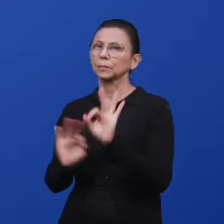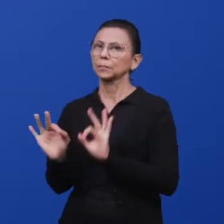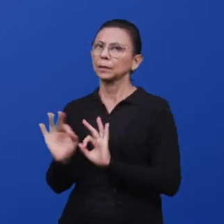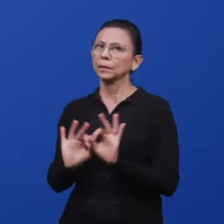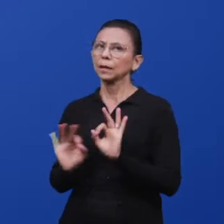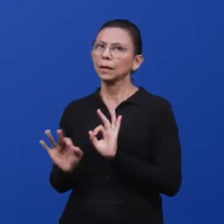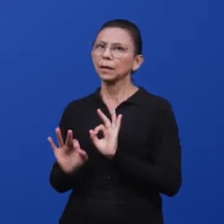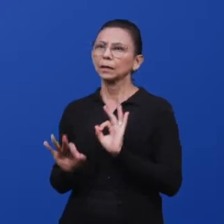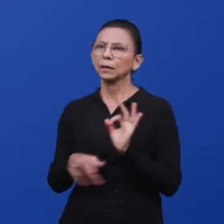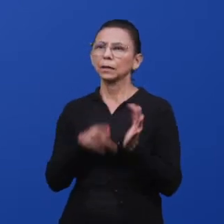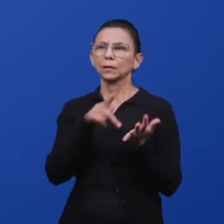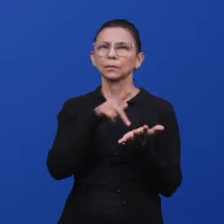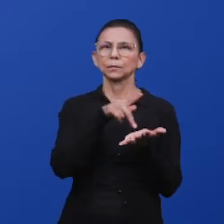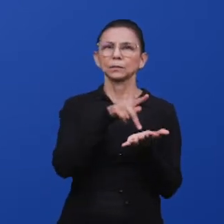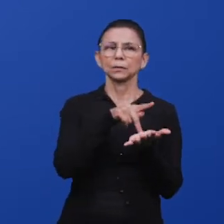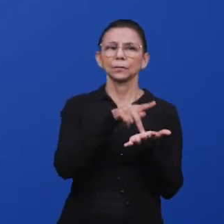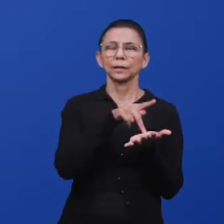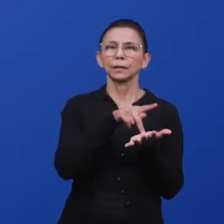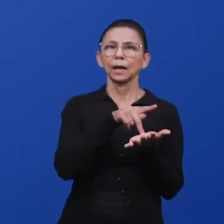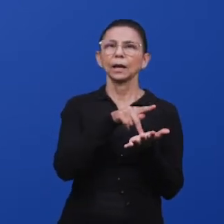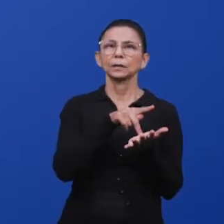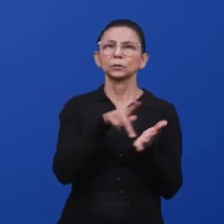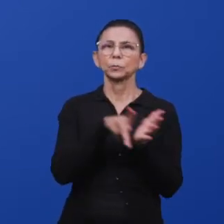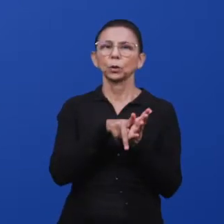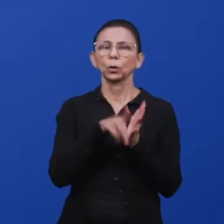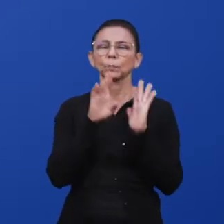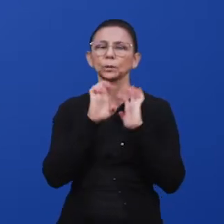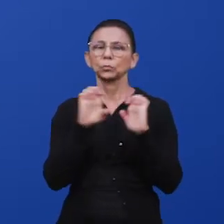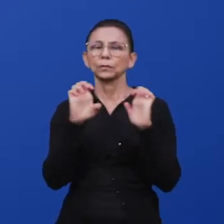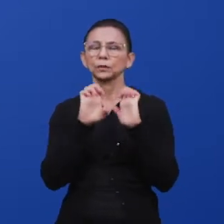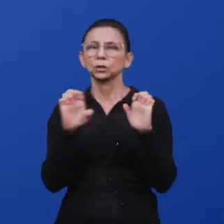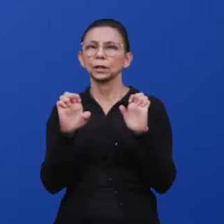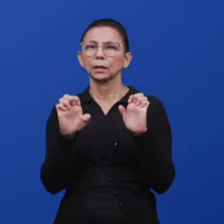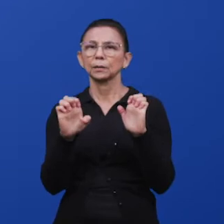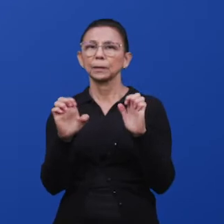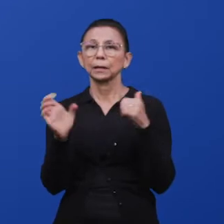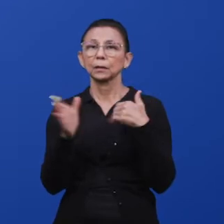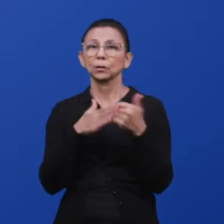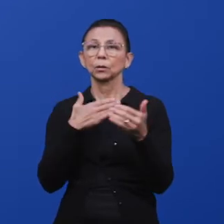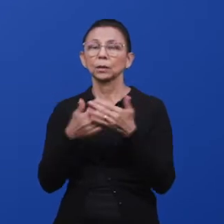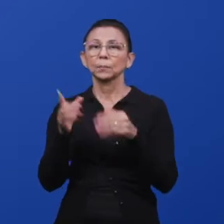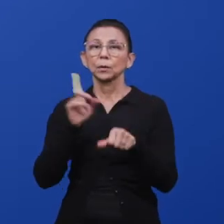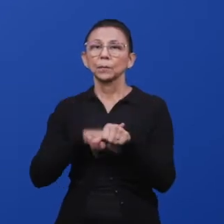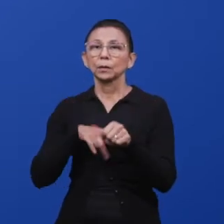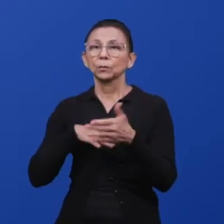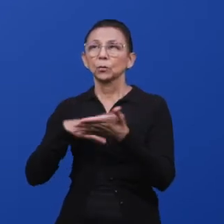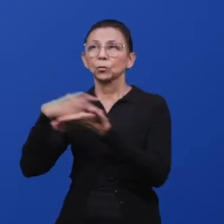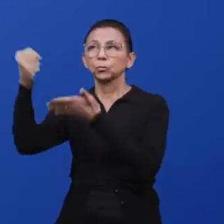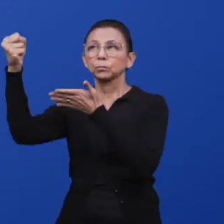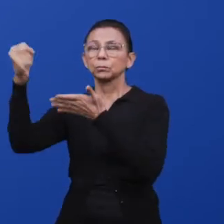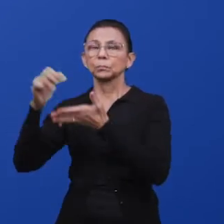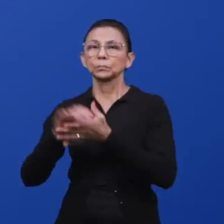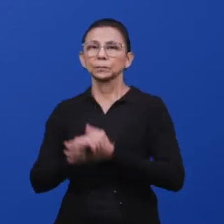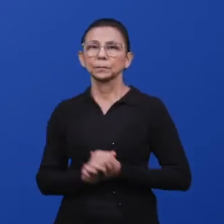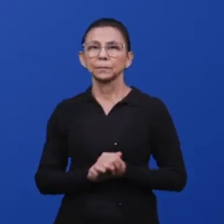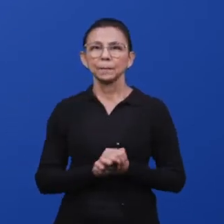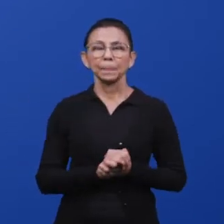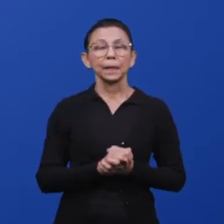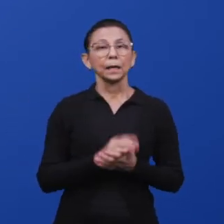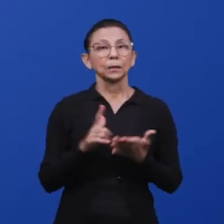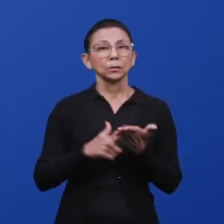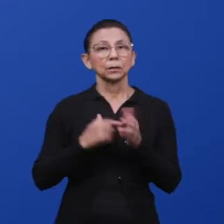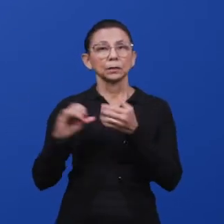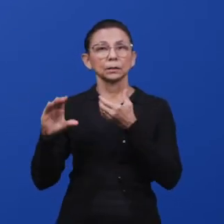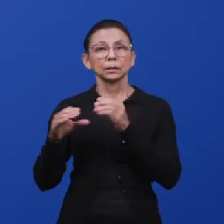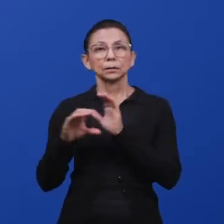preparados com a verdade do Evangelho para a saída a qualquer momento desse mundo. Em Cantares